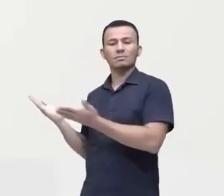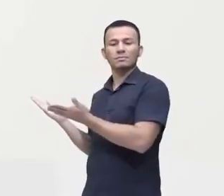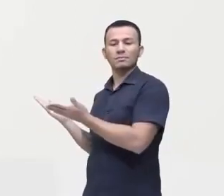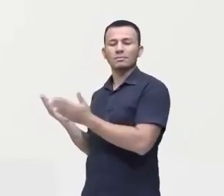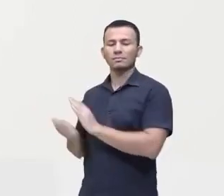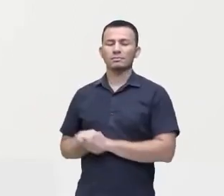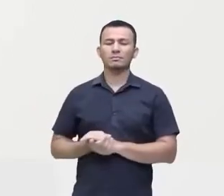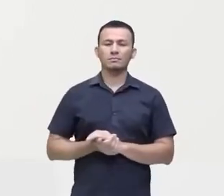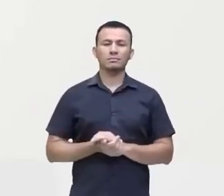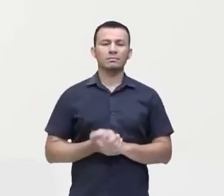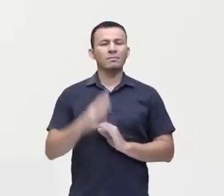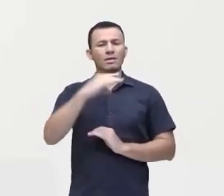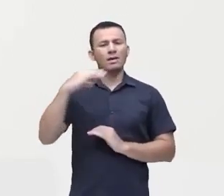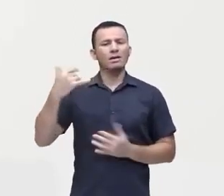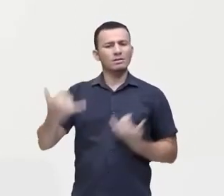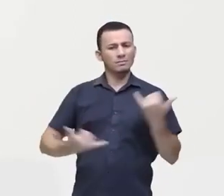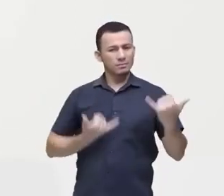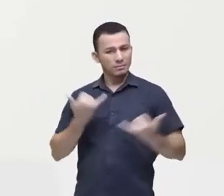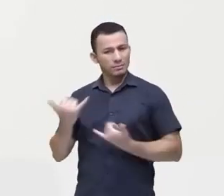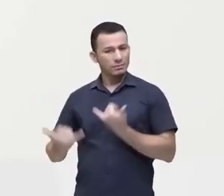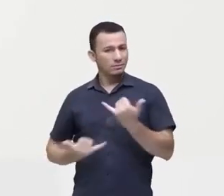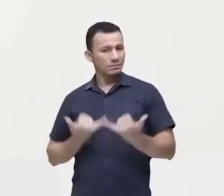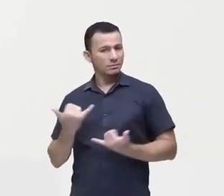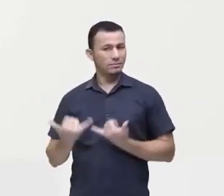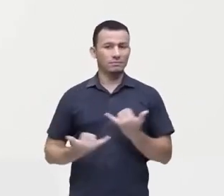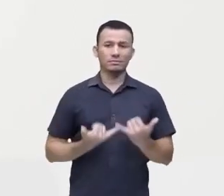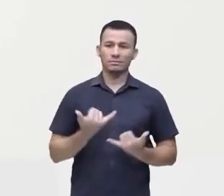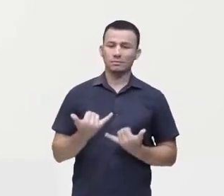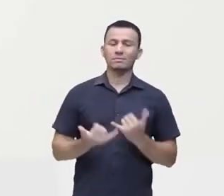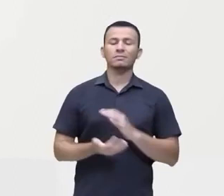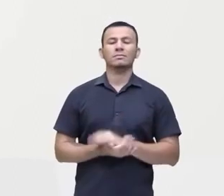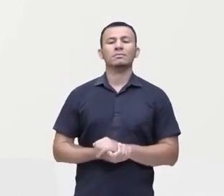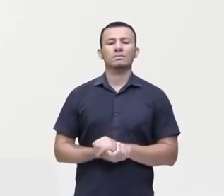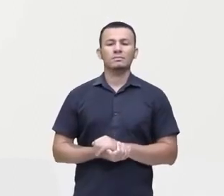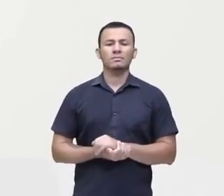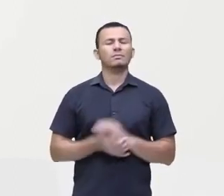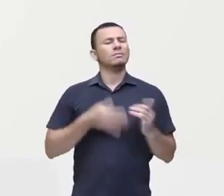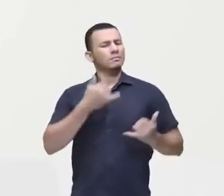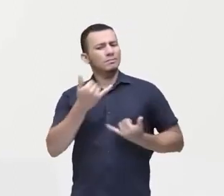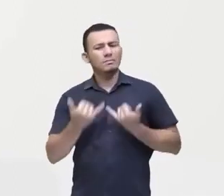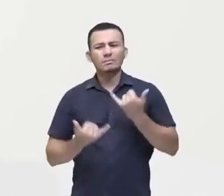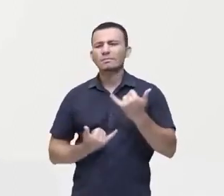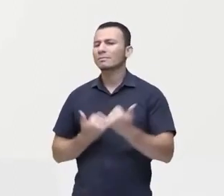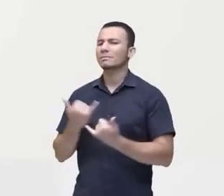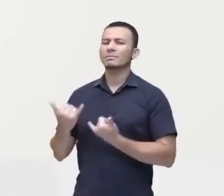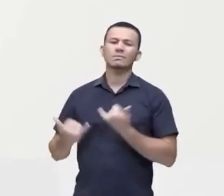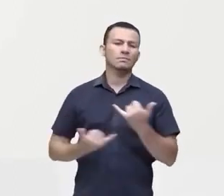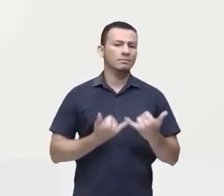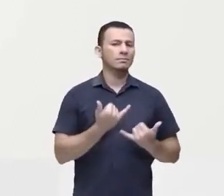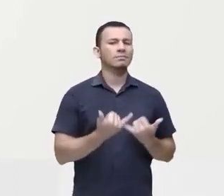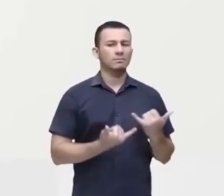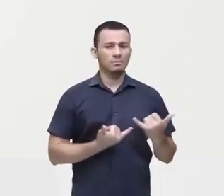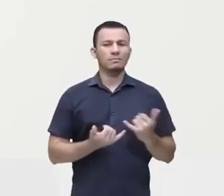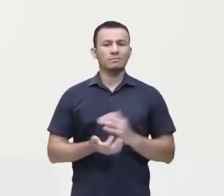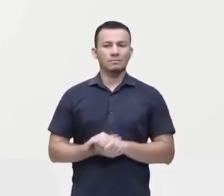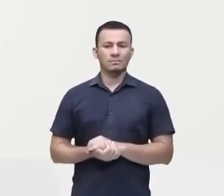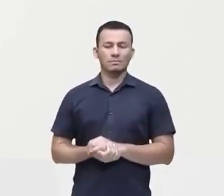as crianças, ó, estão brincando, né? Elas estão brincando.